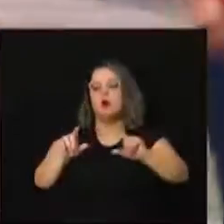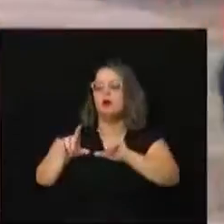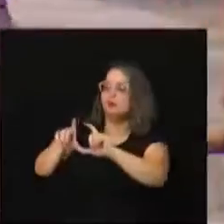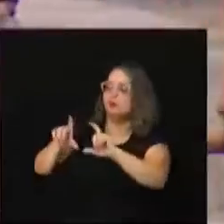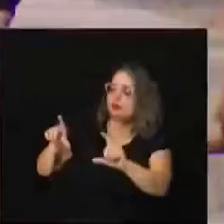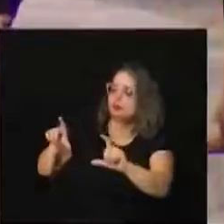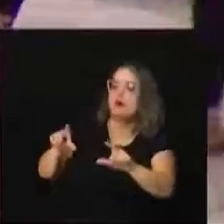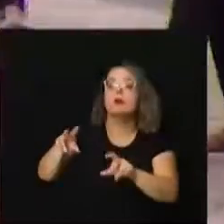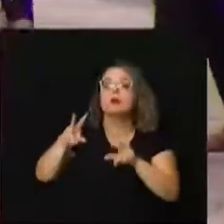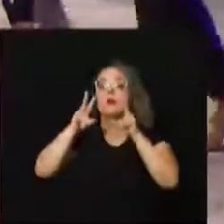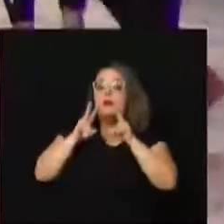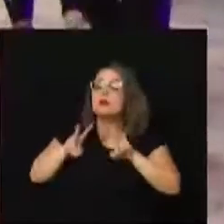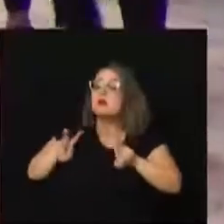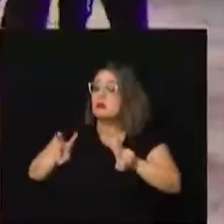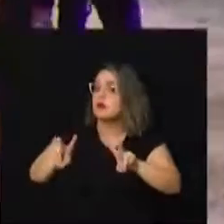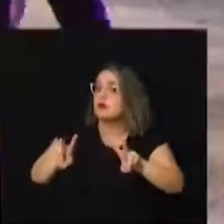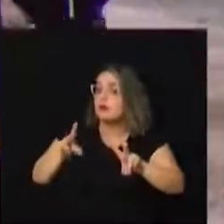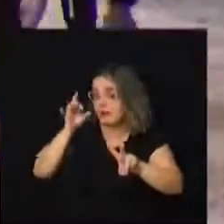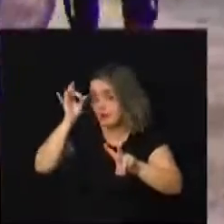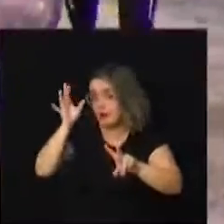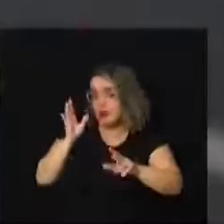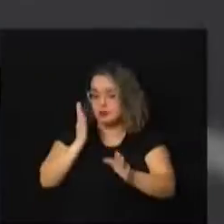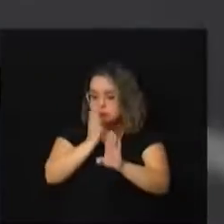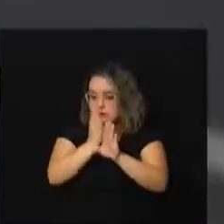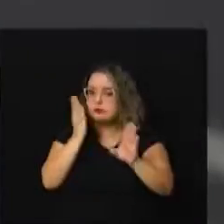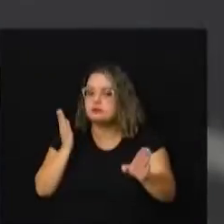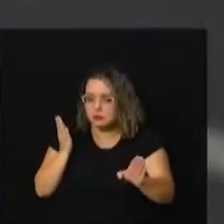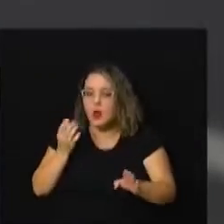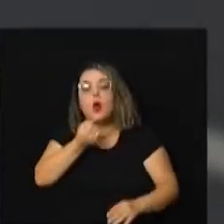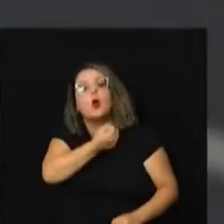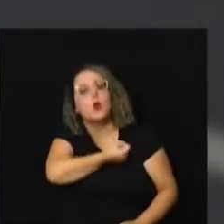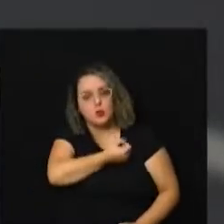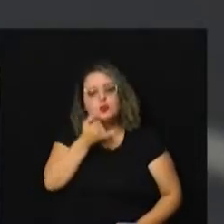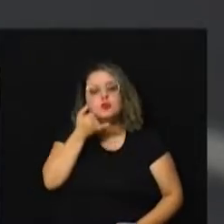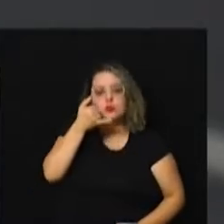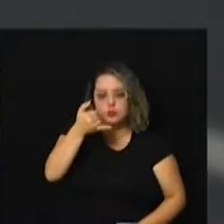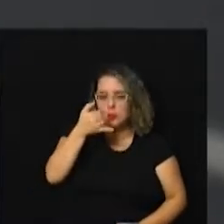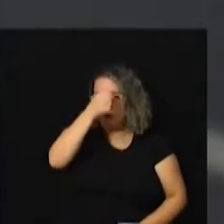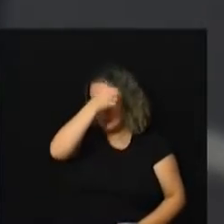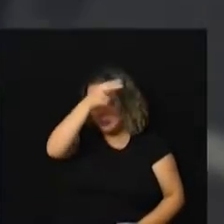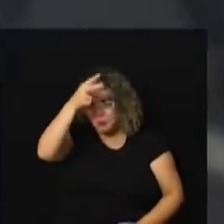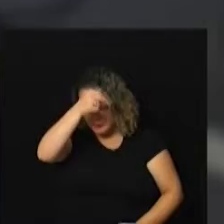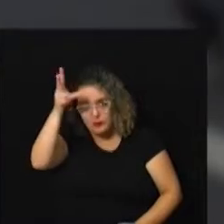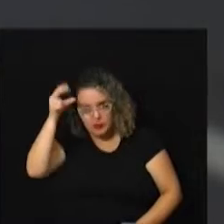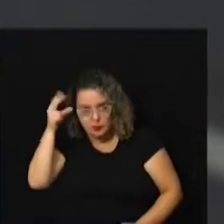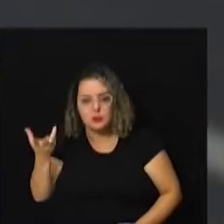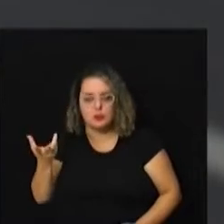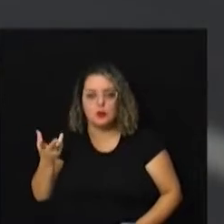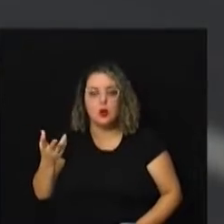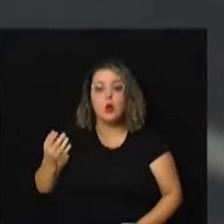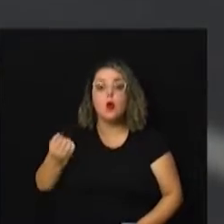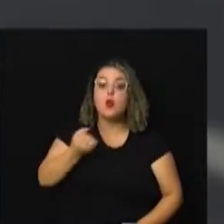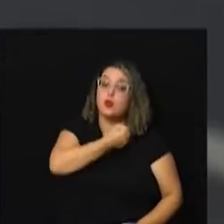acesso às redes digitais. Sabemos que tem um portal, sim, da prefeitura, mas nem todo